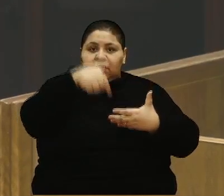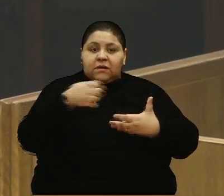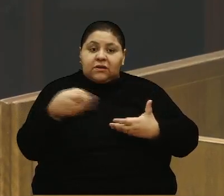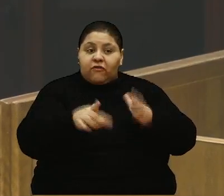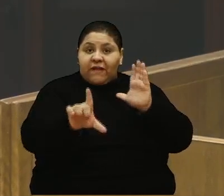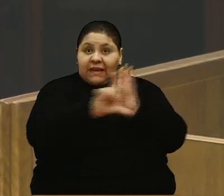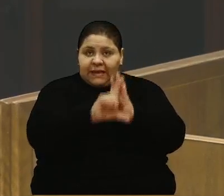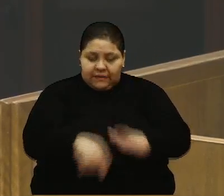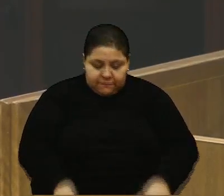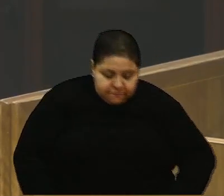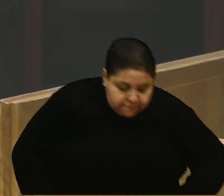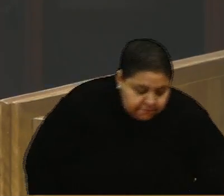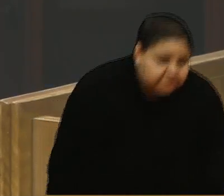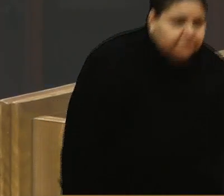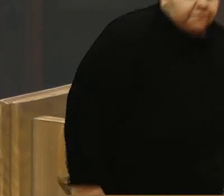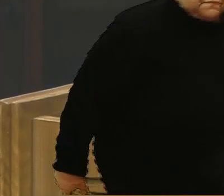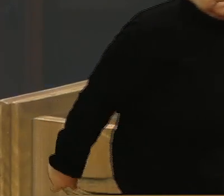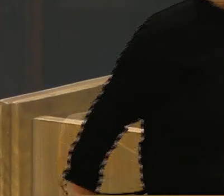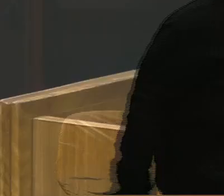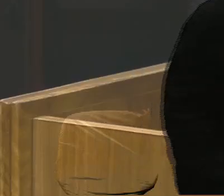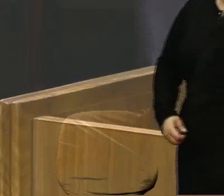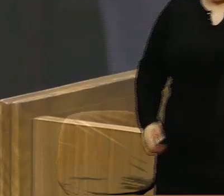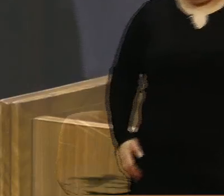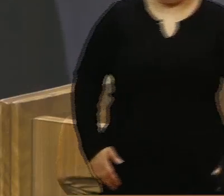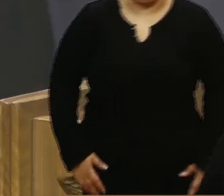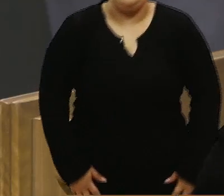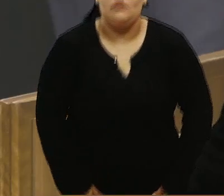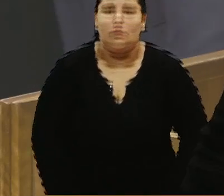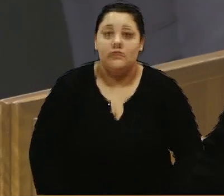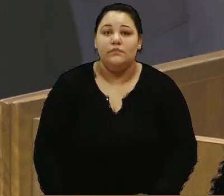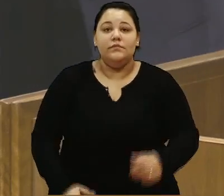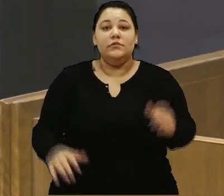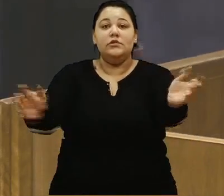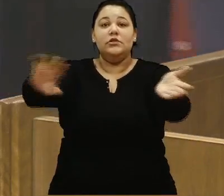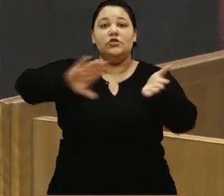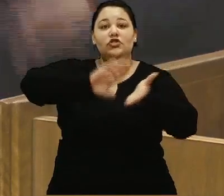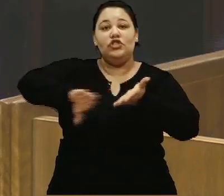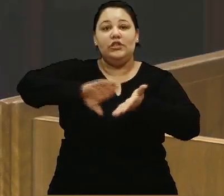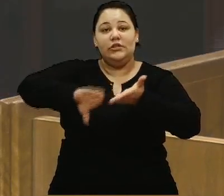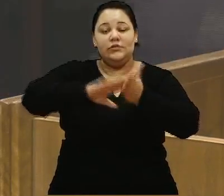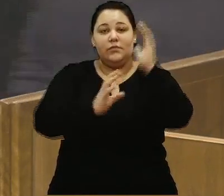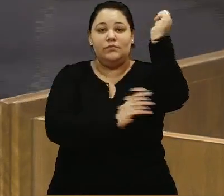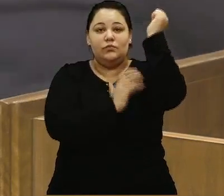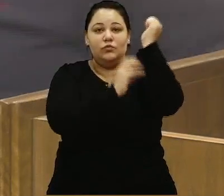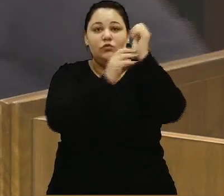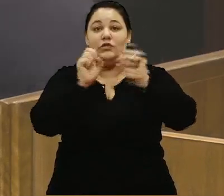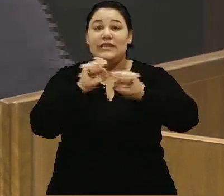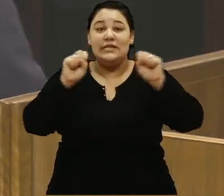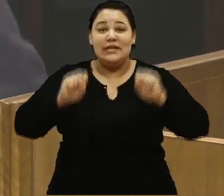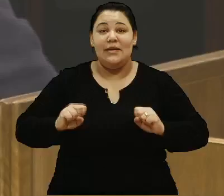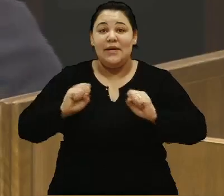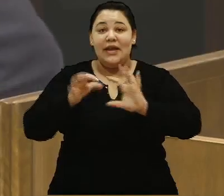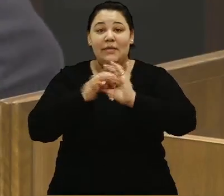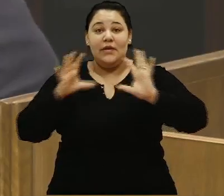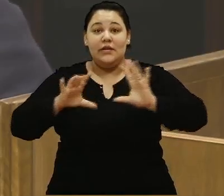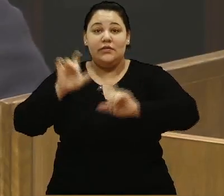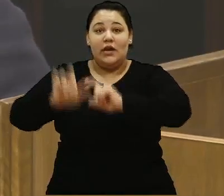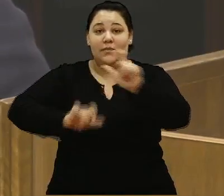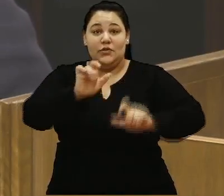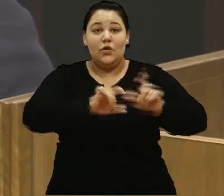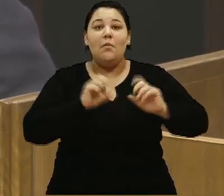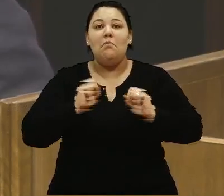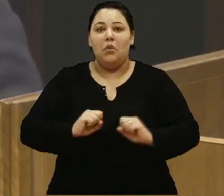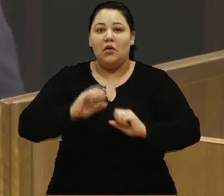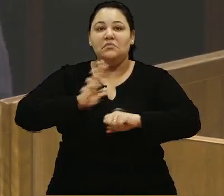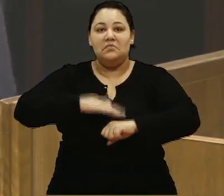lei, permitindo a desburocratização do sistema, permitindo que as pessoas possam ter mais facilidade